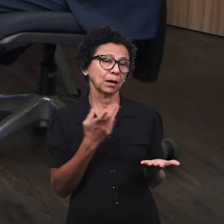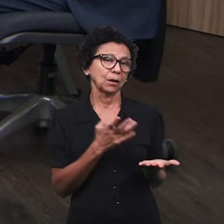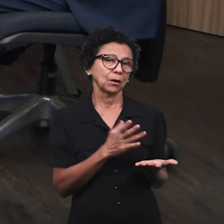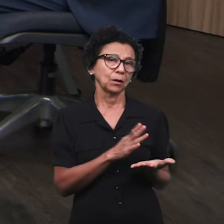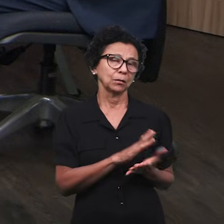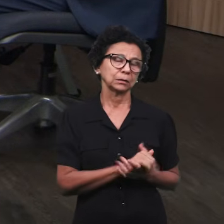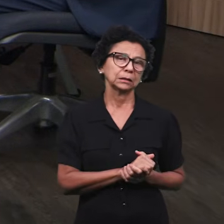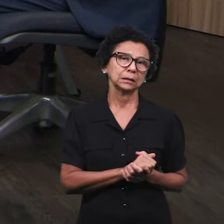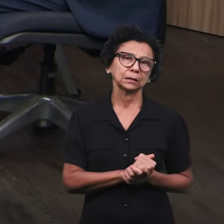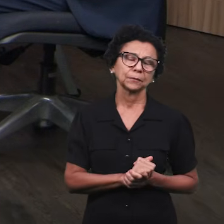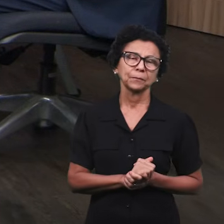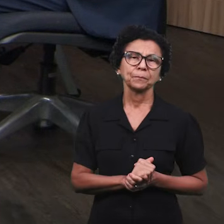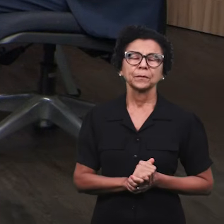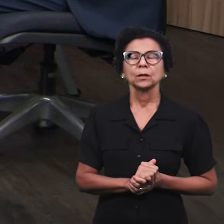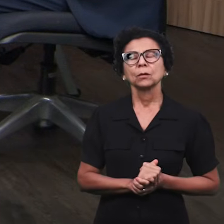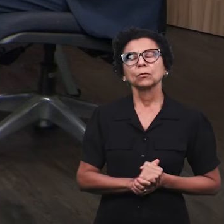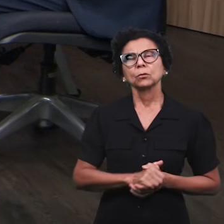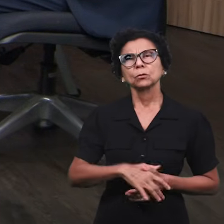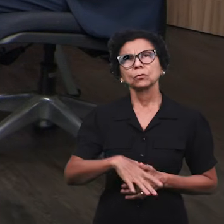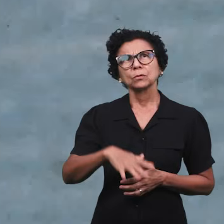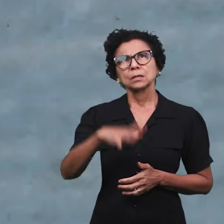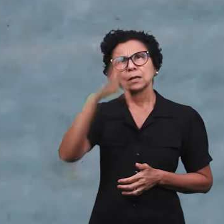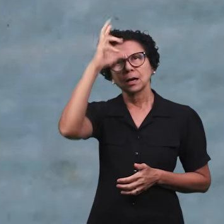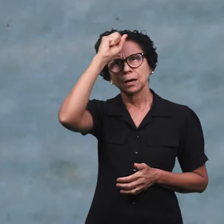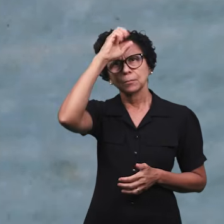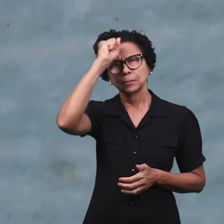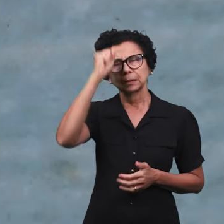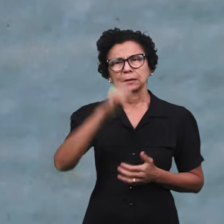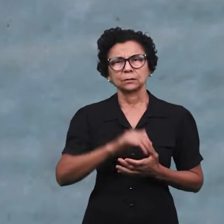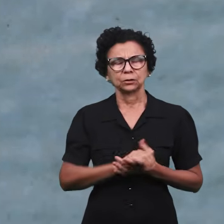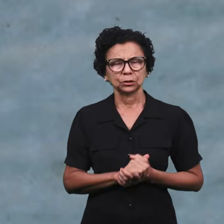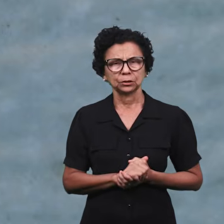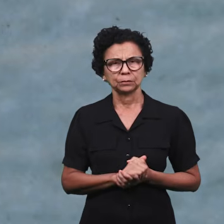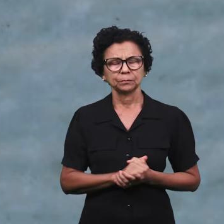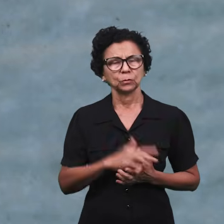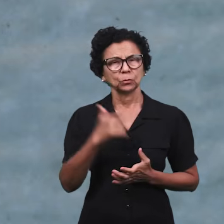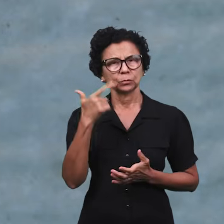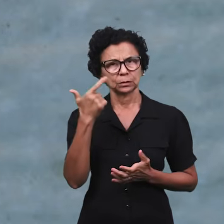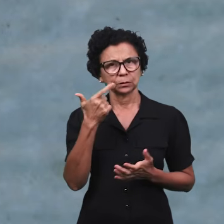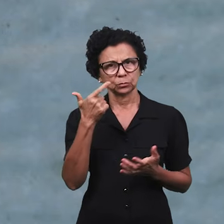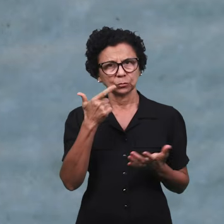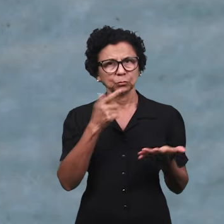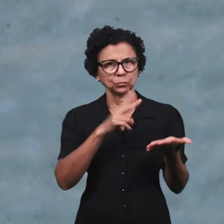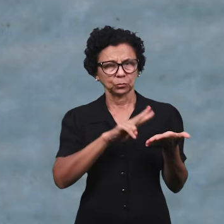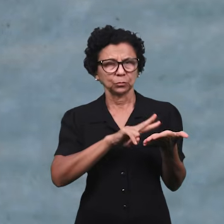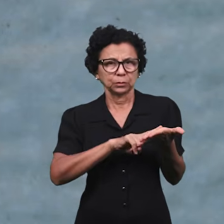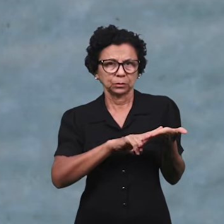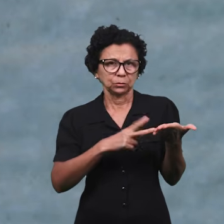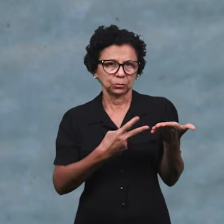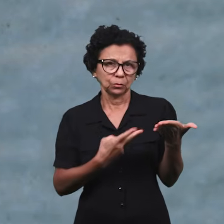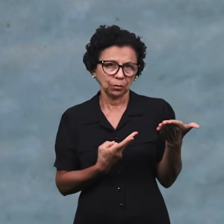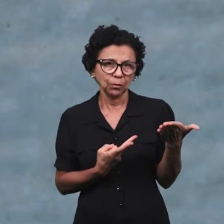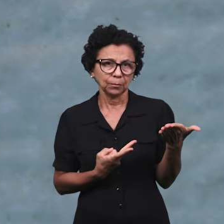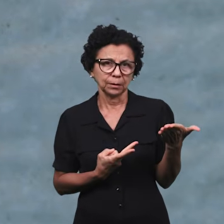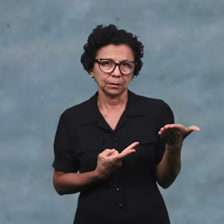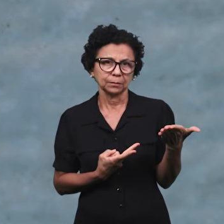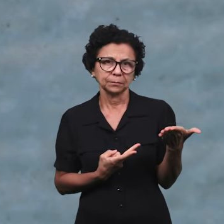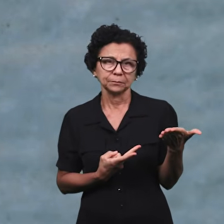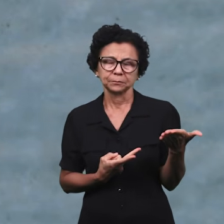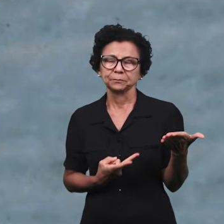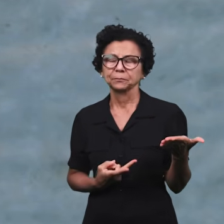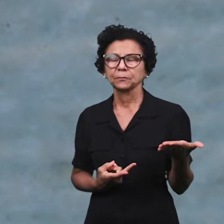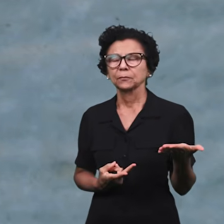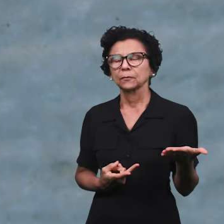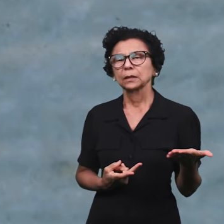desenvolve um segundo idioma, e é importante que as pessoas entendam que é um segundo idioma. E vocês vão ver ao